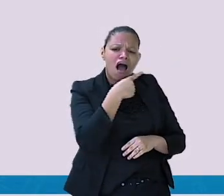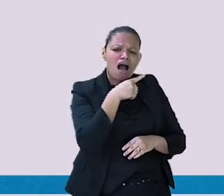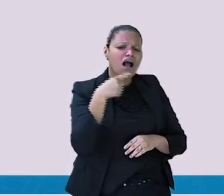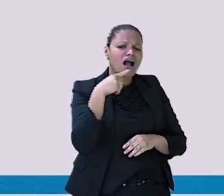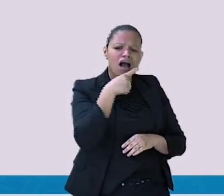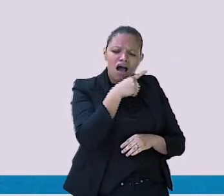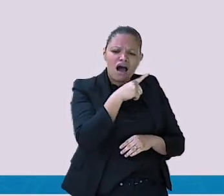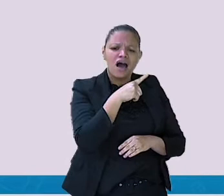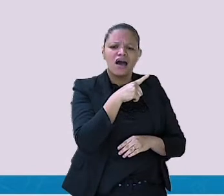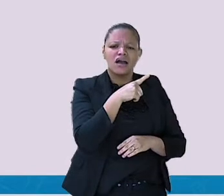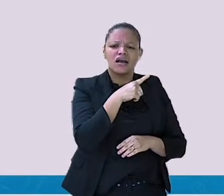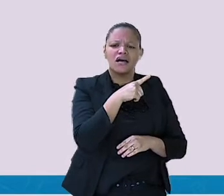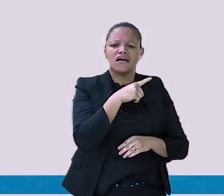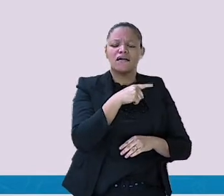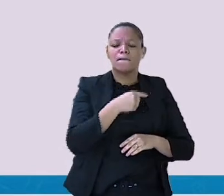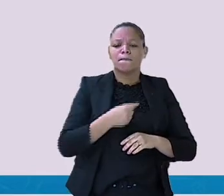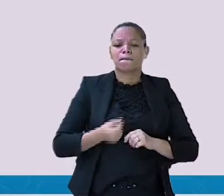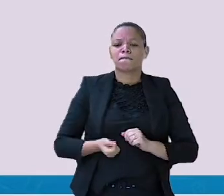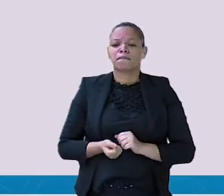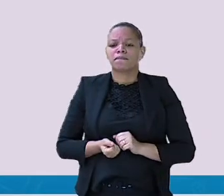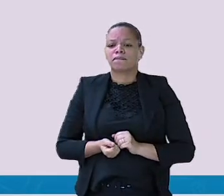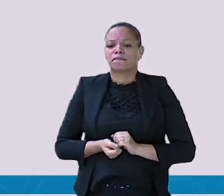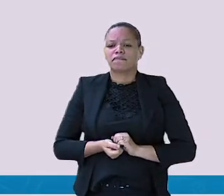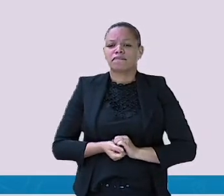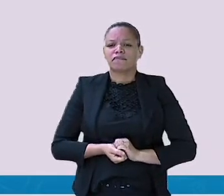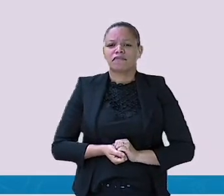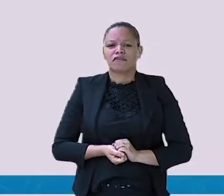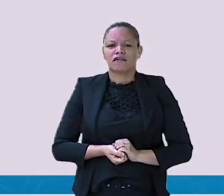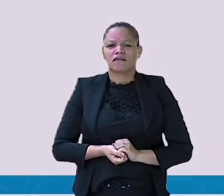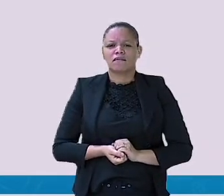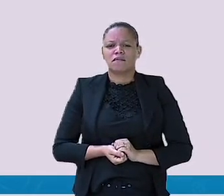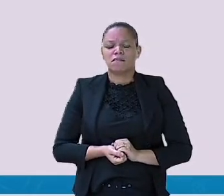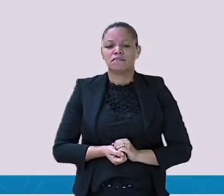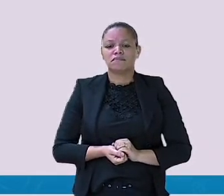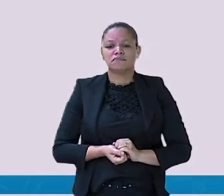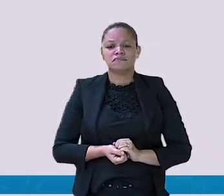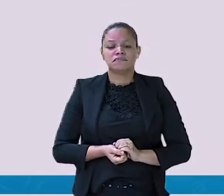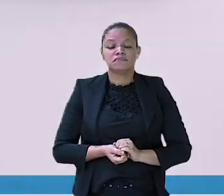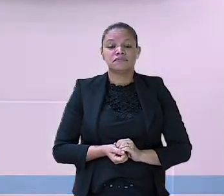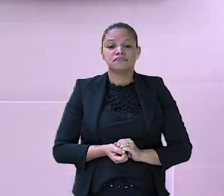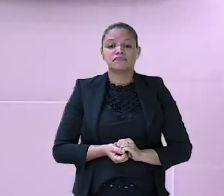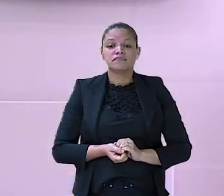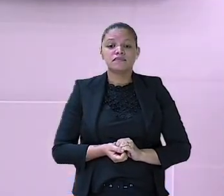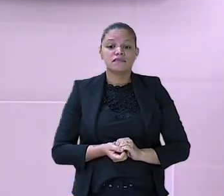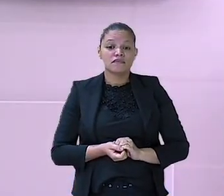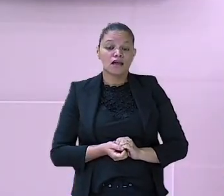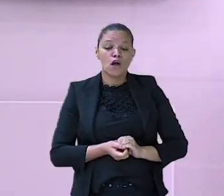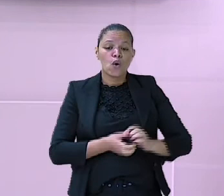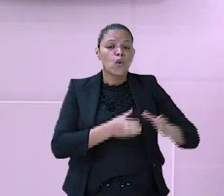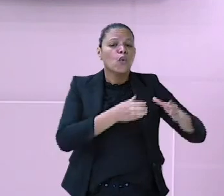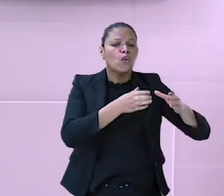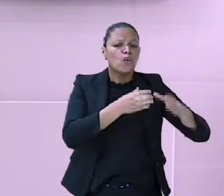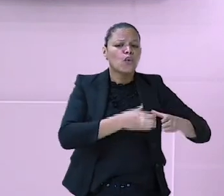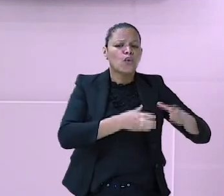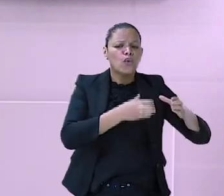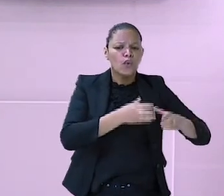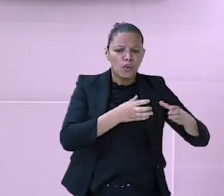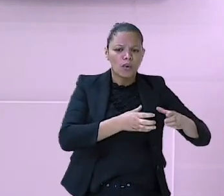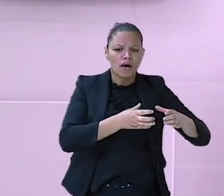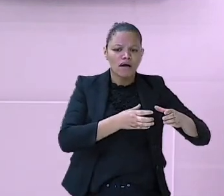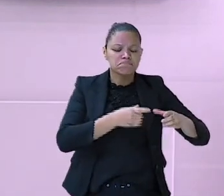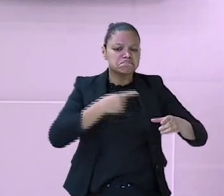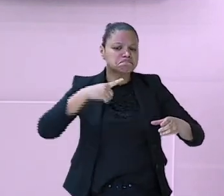ali daquele produto dentro do país. Bom, o engenho de cana-de-açúcar ele é formado por